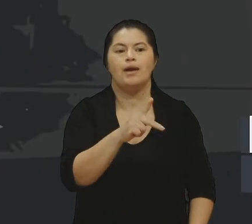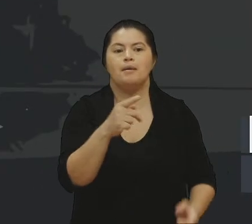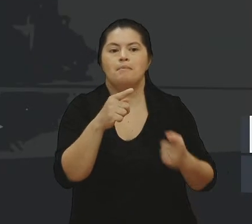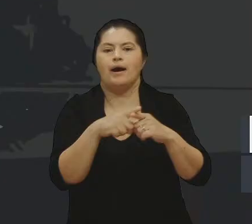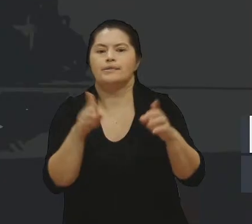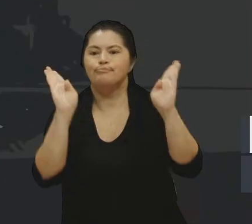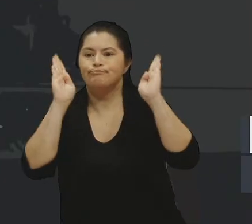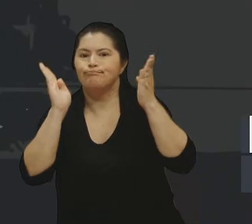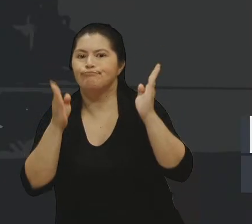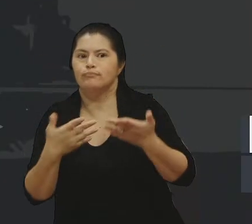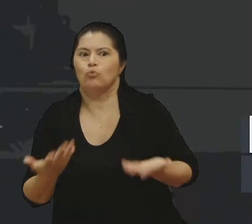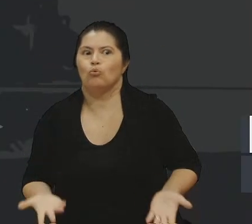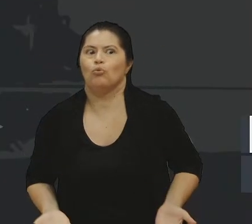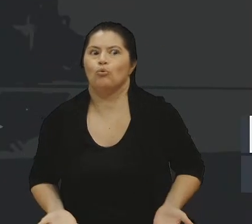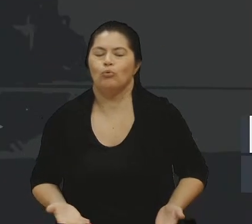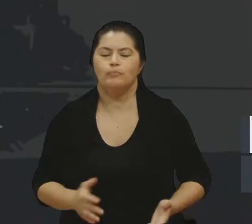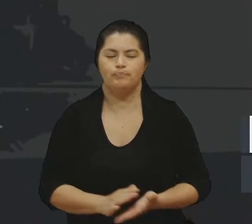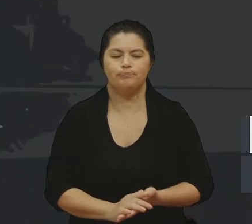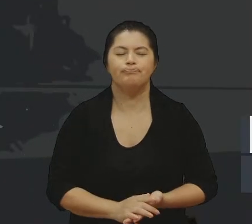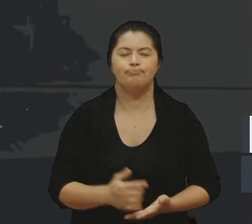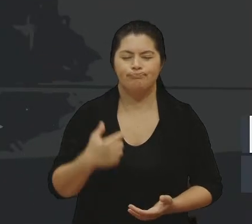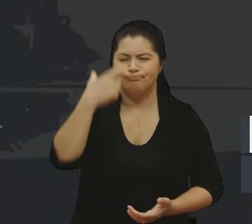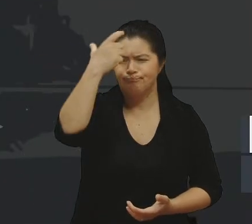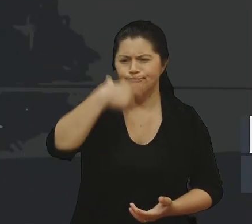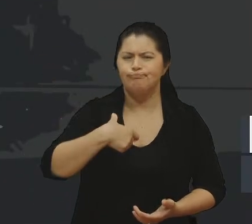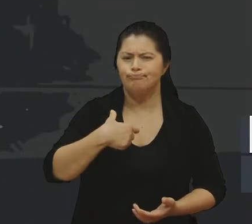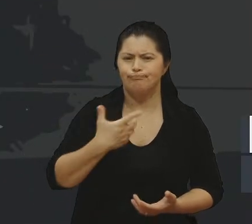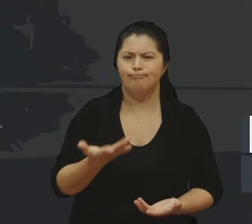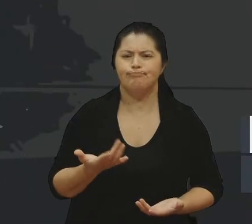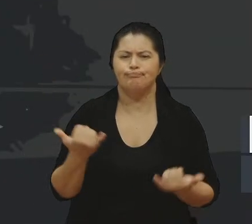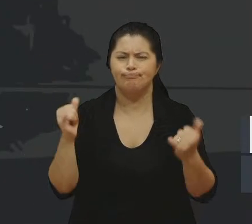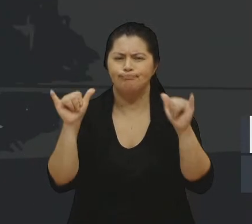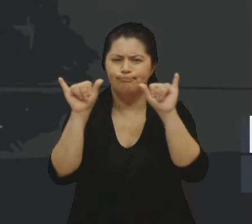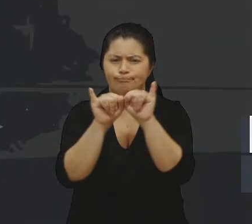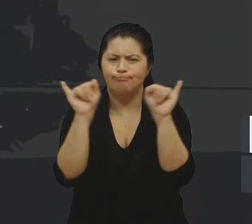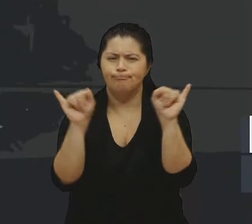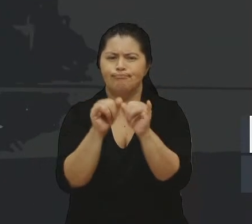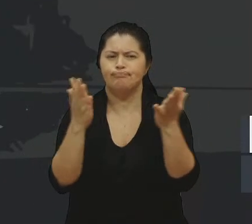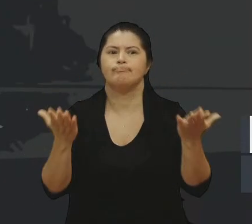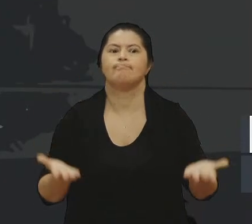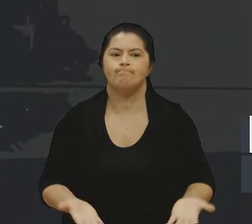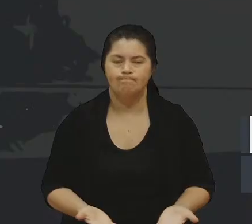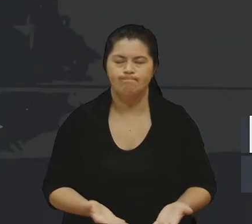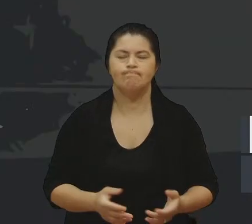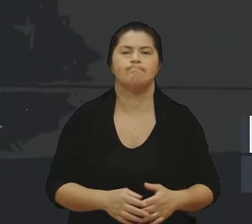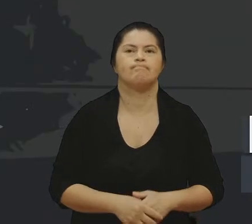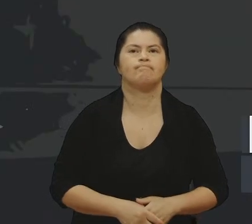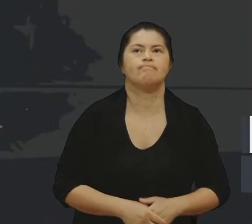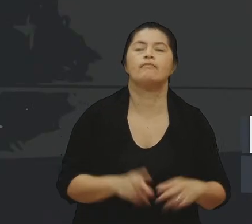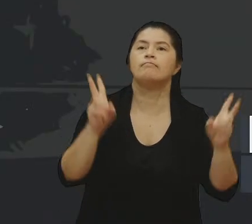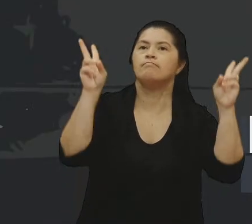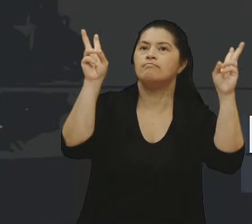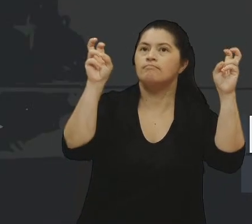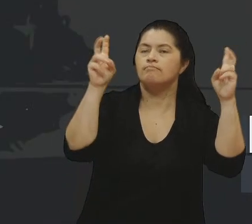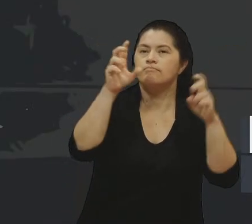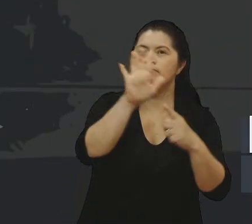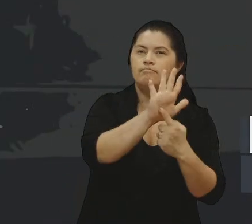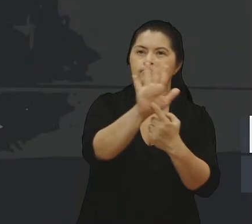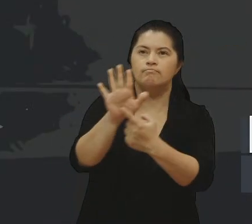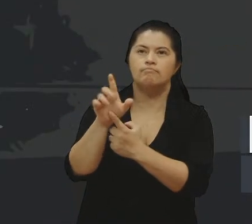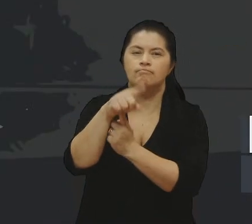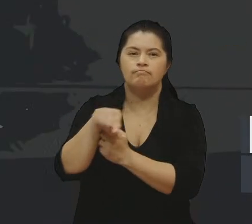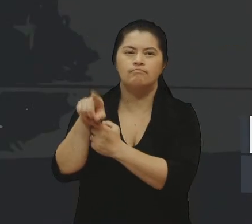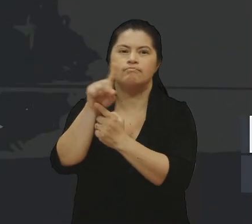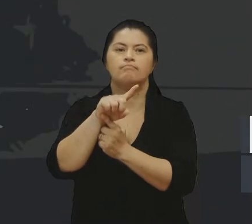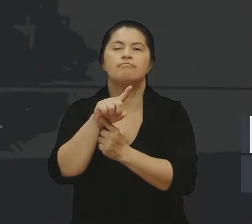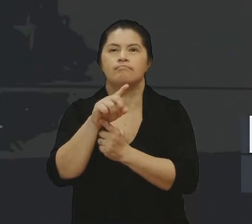para vocês um case de quanto eu fui tolo. Tá? Pode passar. Aqui eu vou abrir um parênteses para mostrar para vocês que